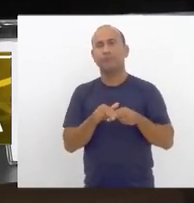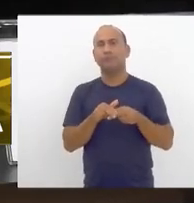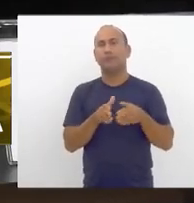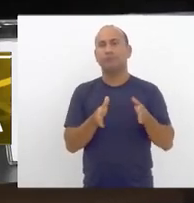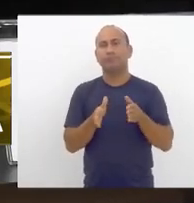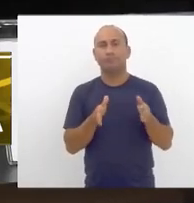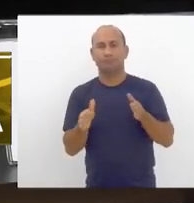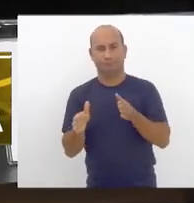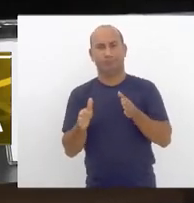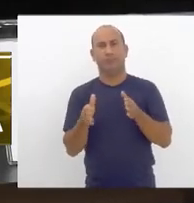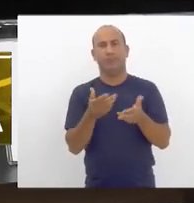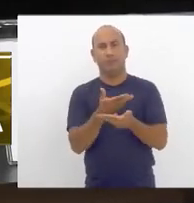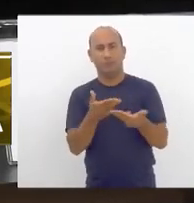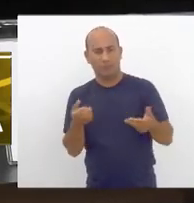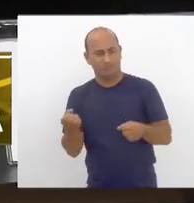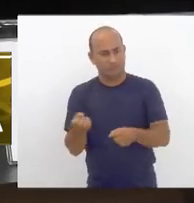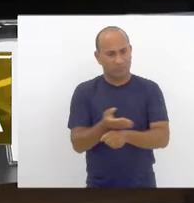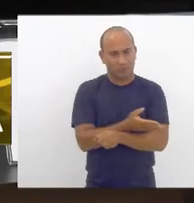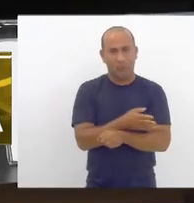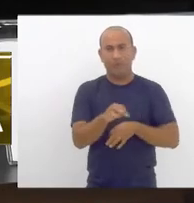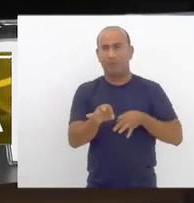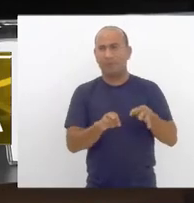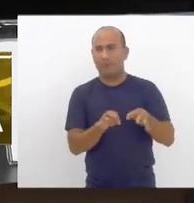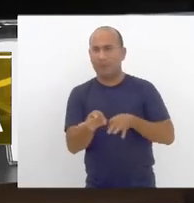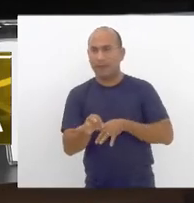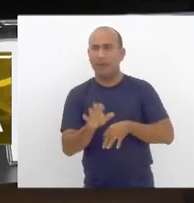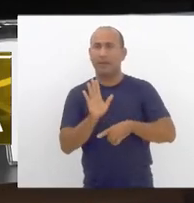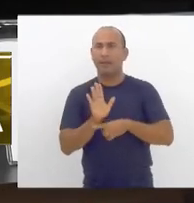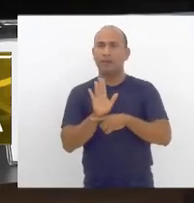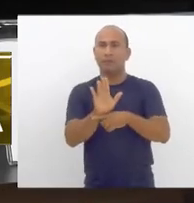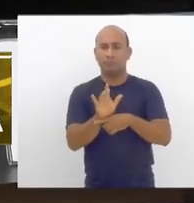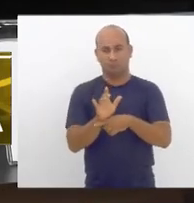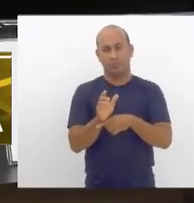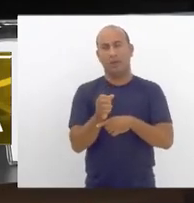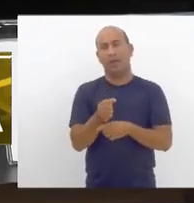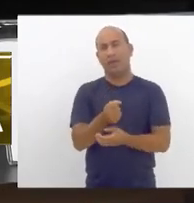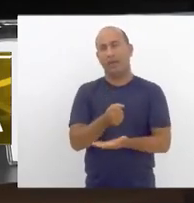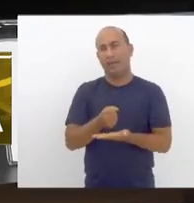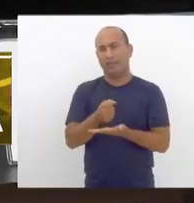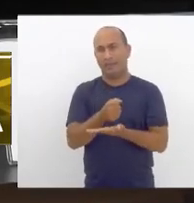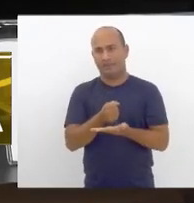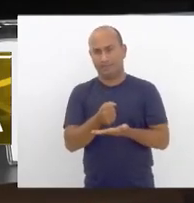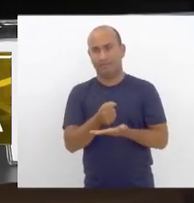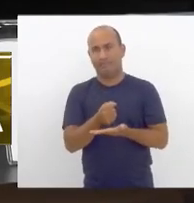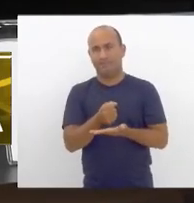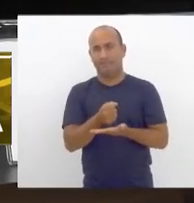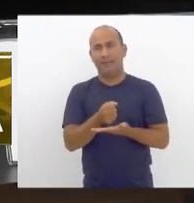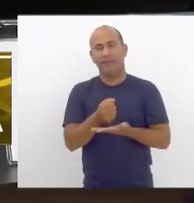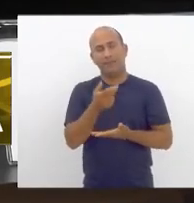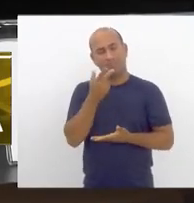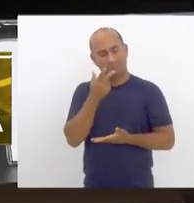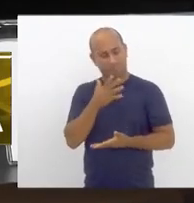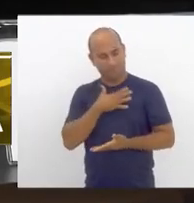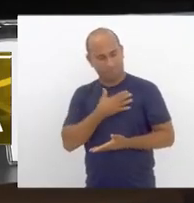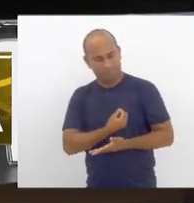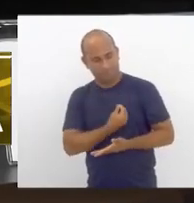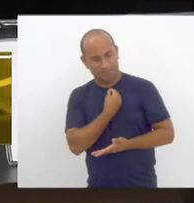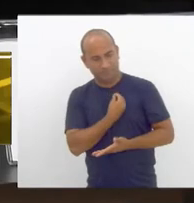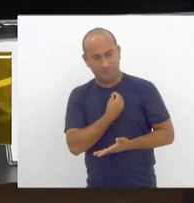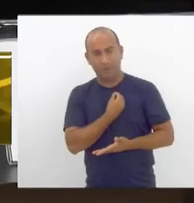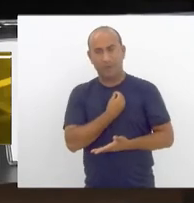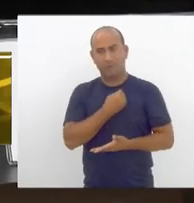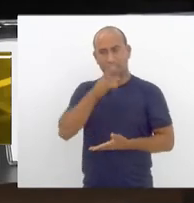modernidade da incursão do processo de atendimento à base e remédio para nós uma liderança